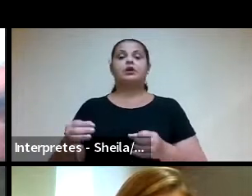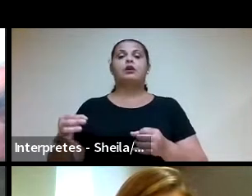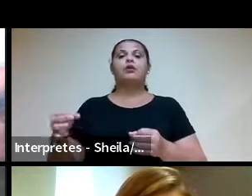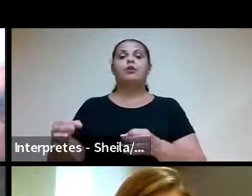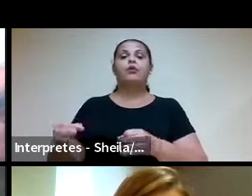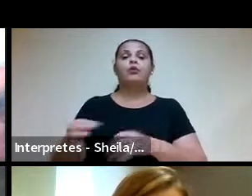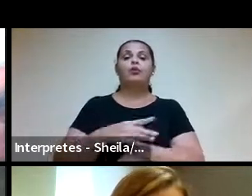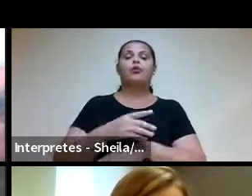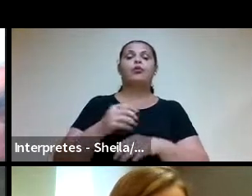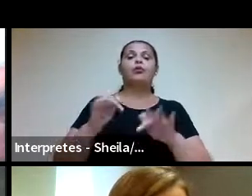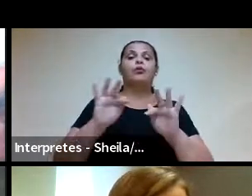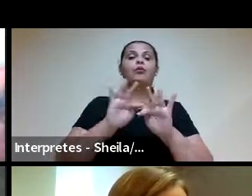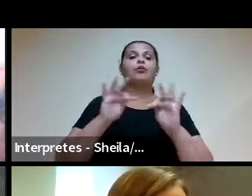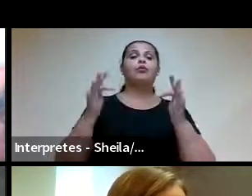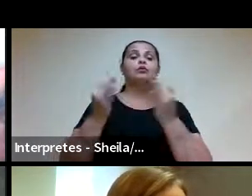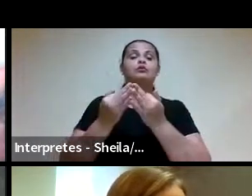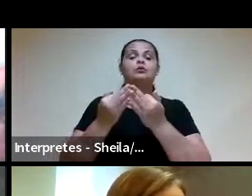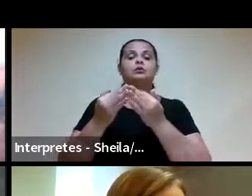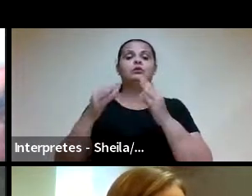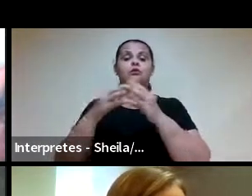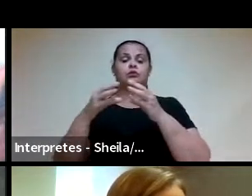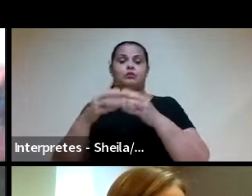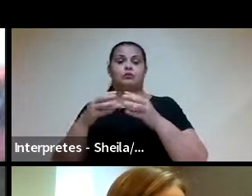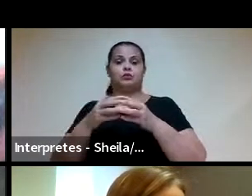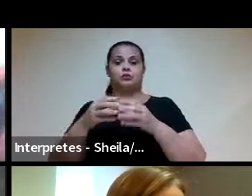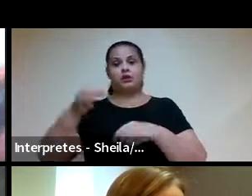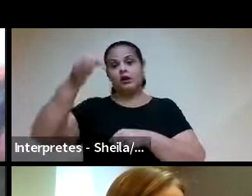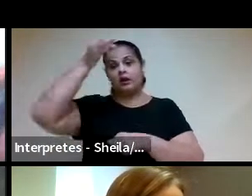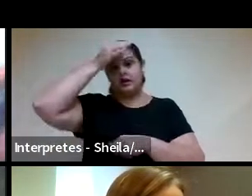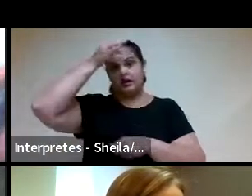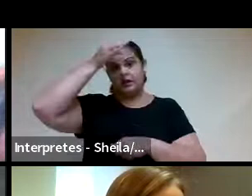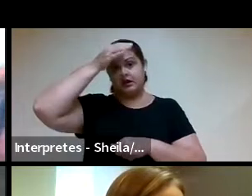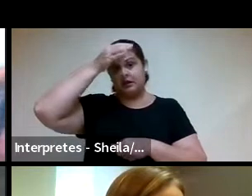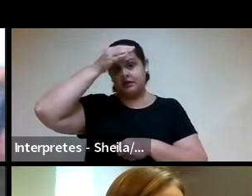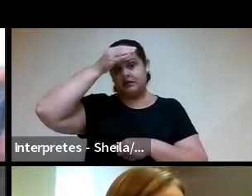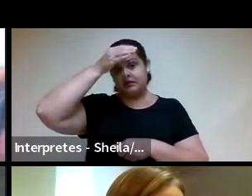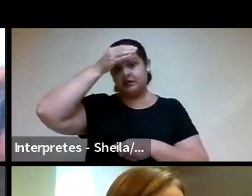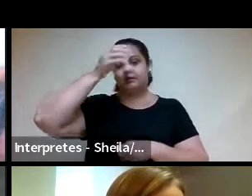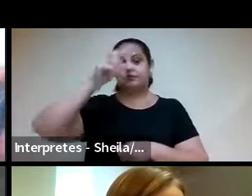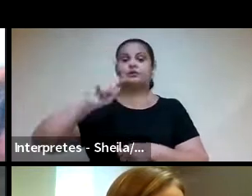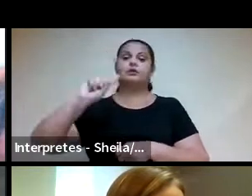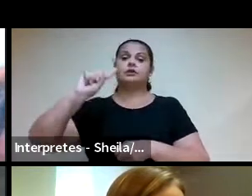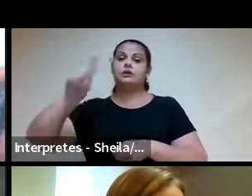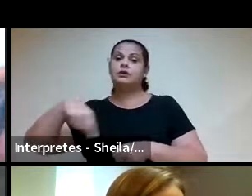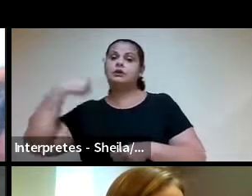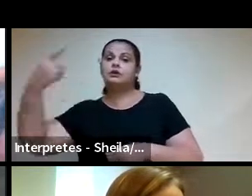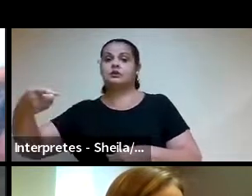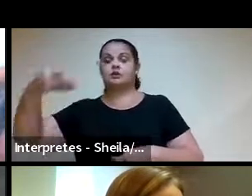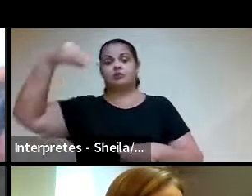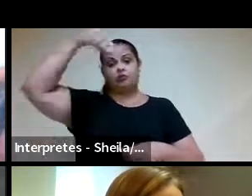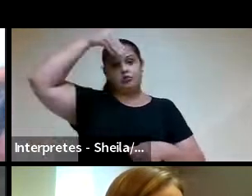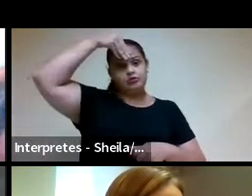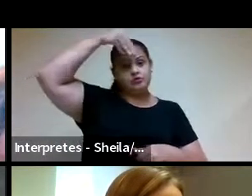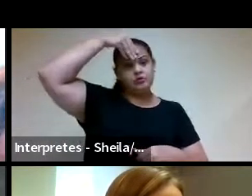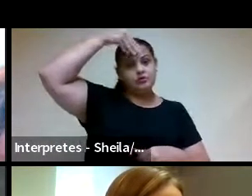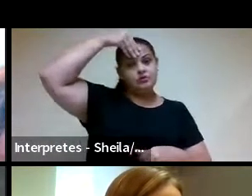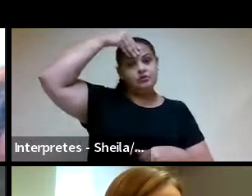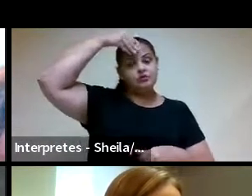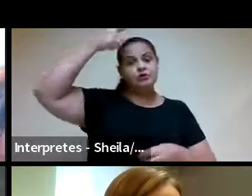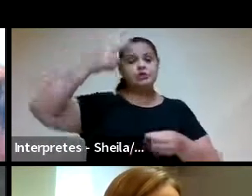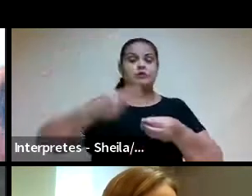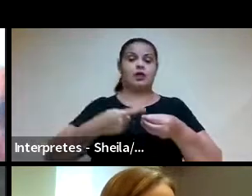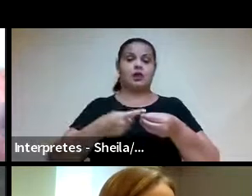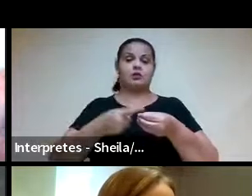que é sobrinho, portanto, deste. Logo, ele está fora da hipótese prevista na Constituição Federal